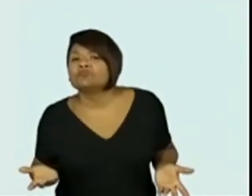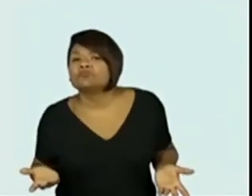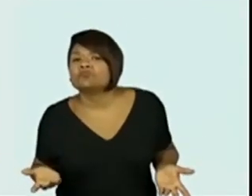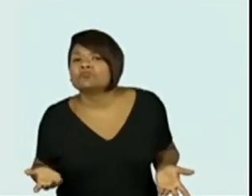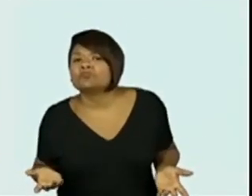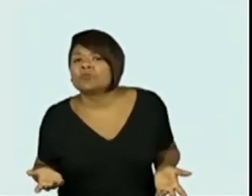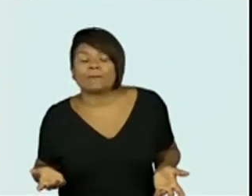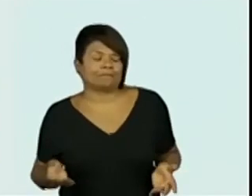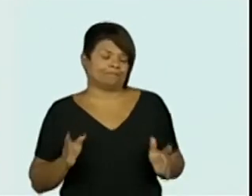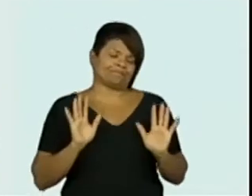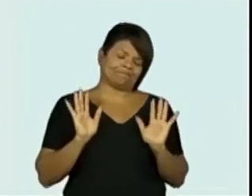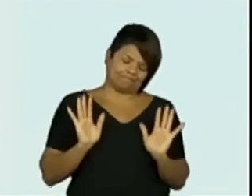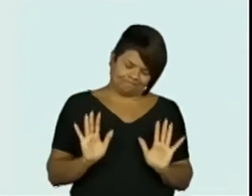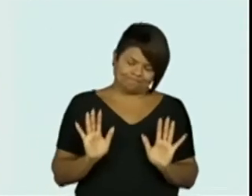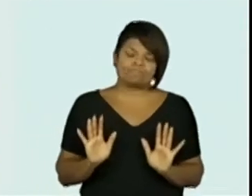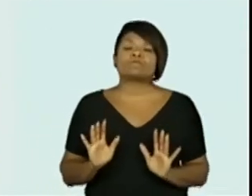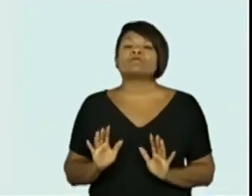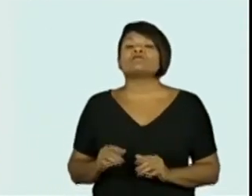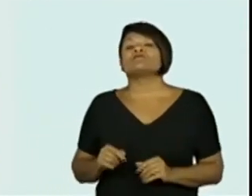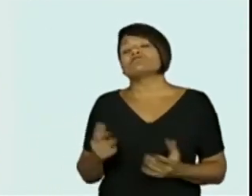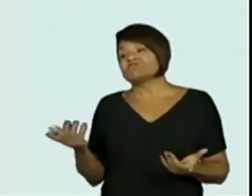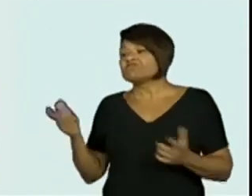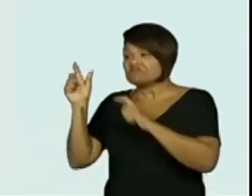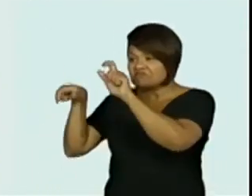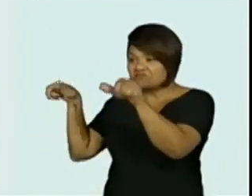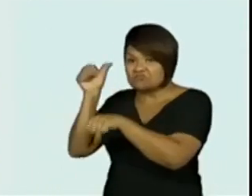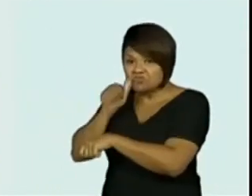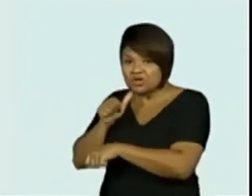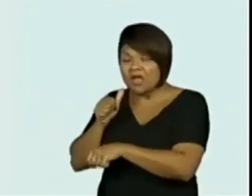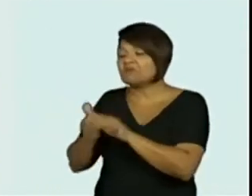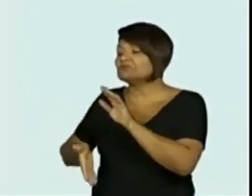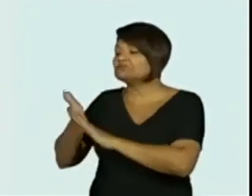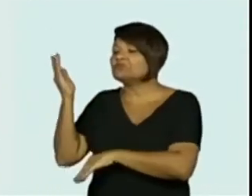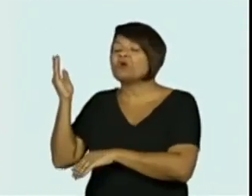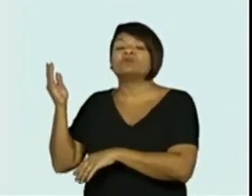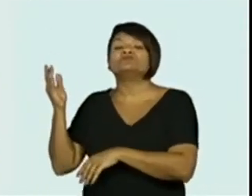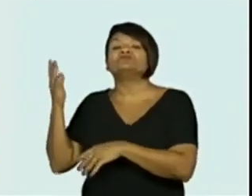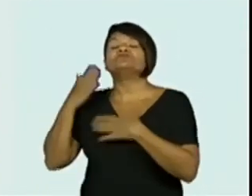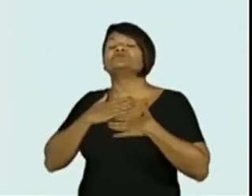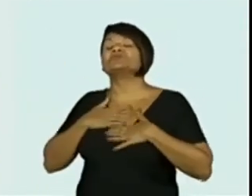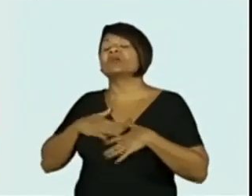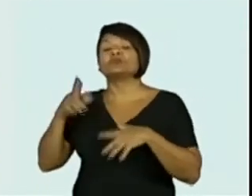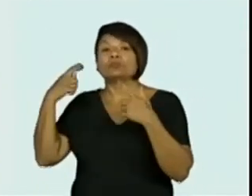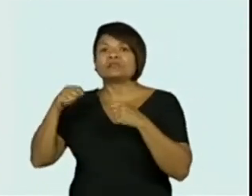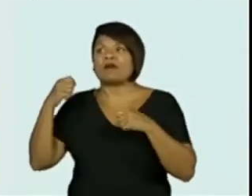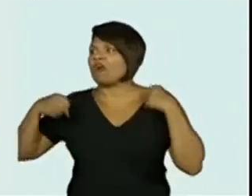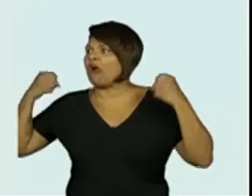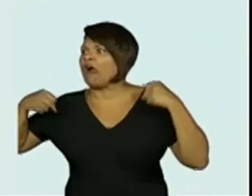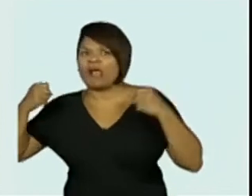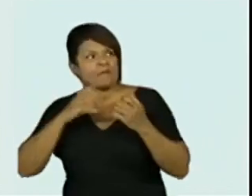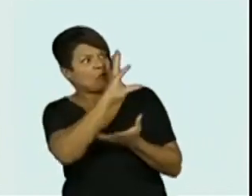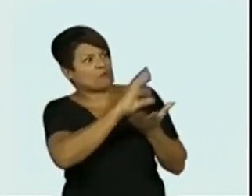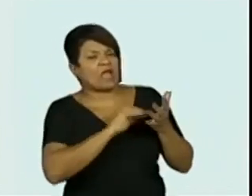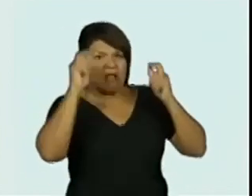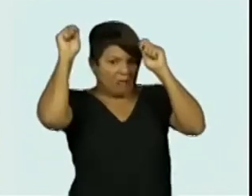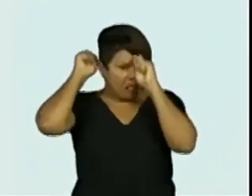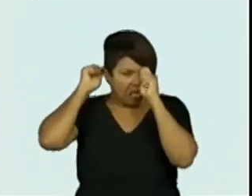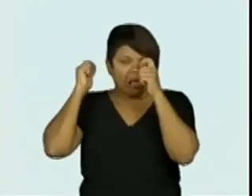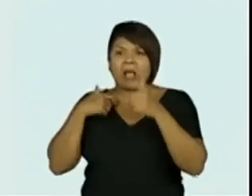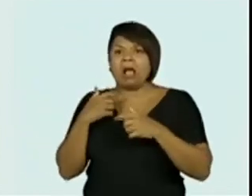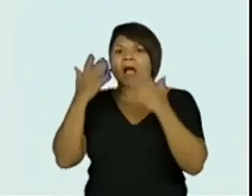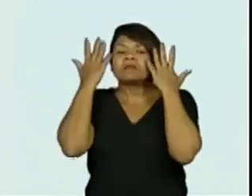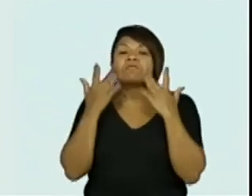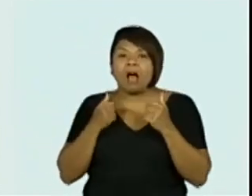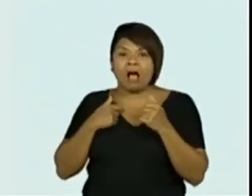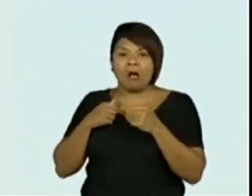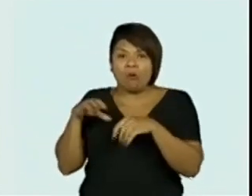Aquela noite foram todas dormir sossegadas. Não precisavam arranjar chapéu, nem bicho para amarrar na coleira,